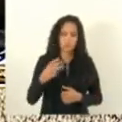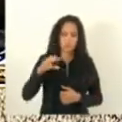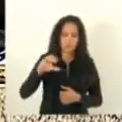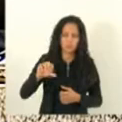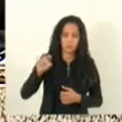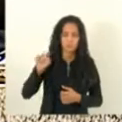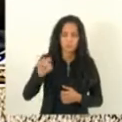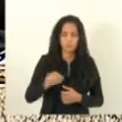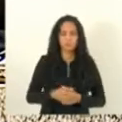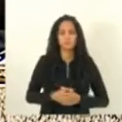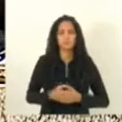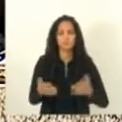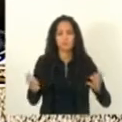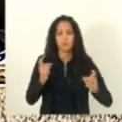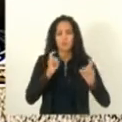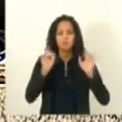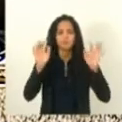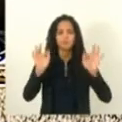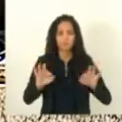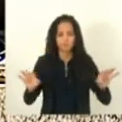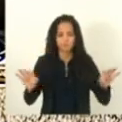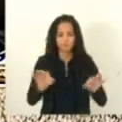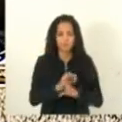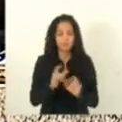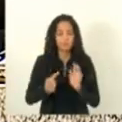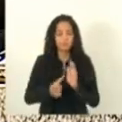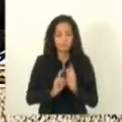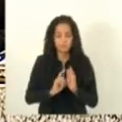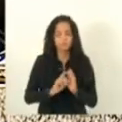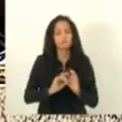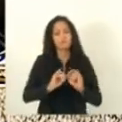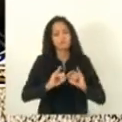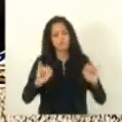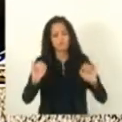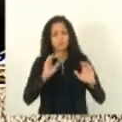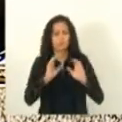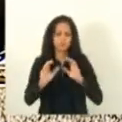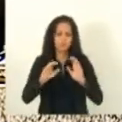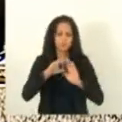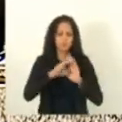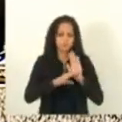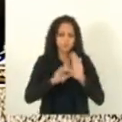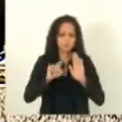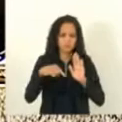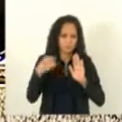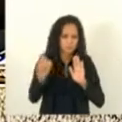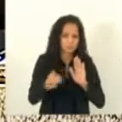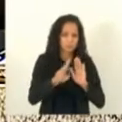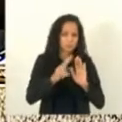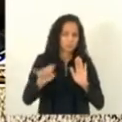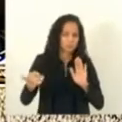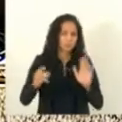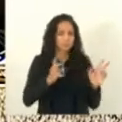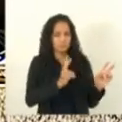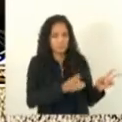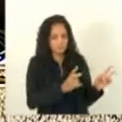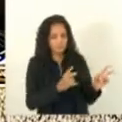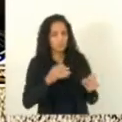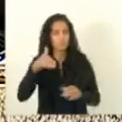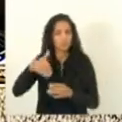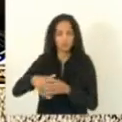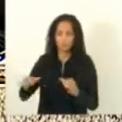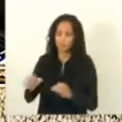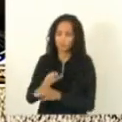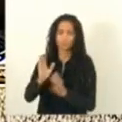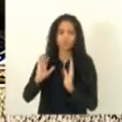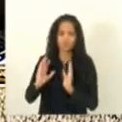5:39, nada mais havendo a tratar, vou encerrar então a presente sessão. Antes, porém, comunico que a pauta da próxima sessão ordinária será a mesma, exceto as matérias